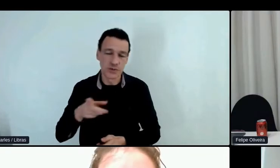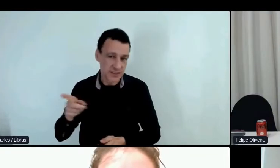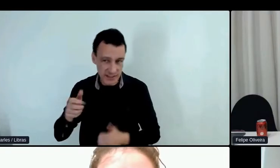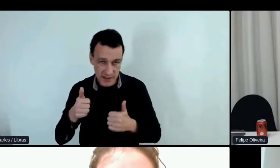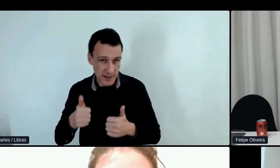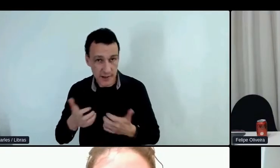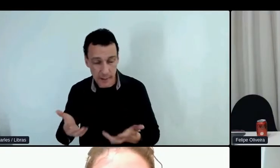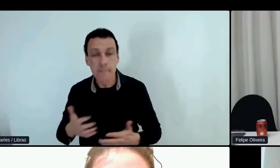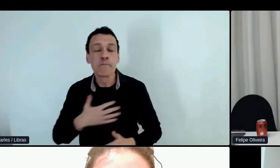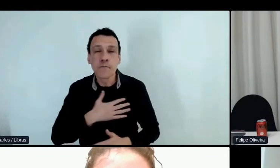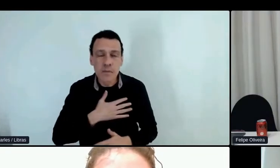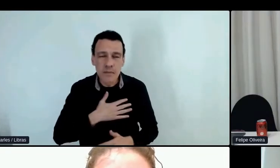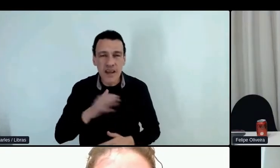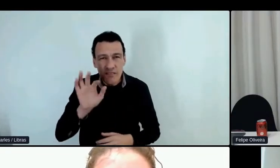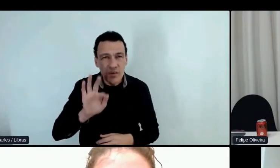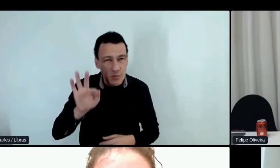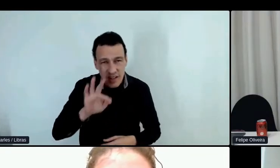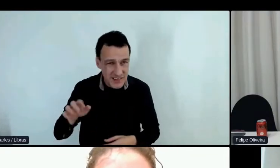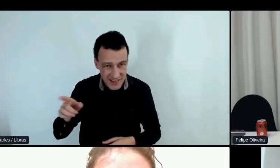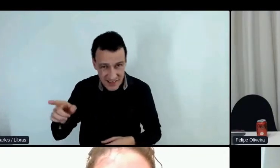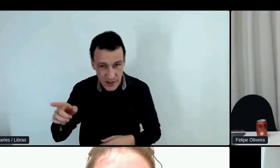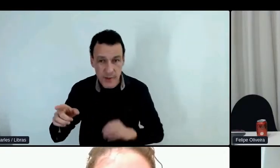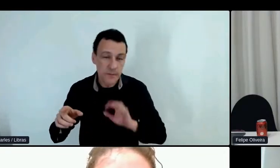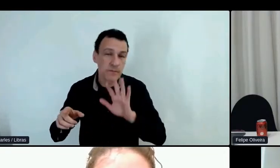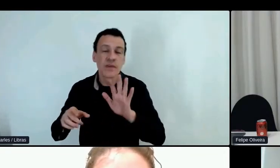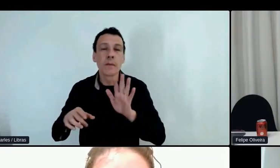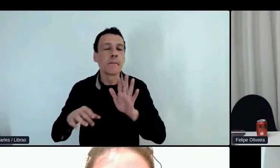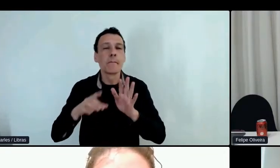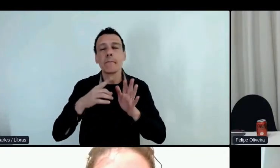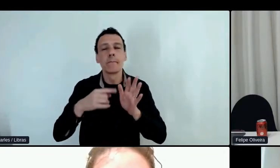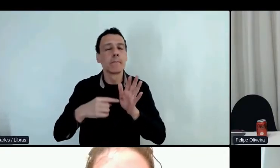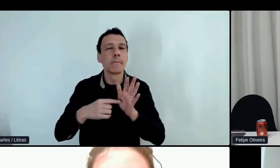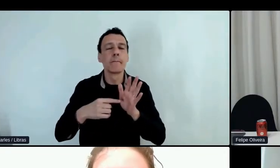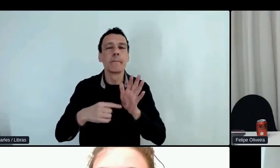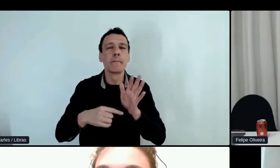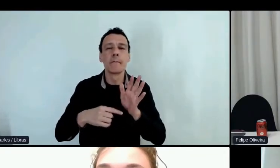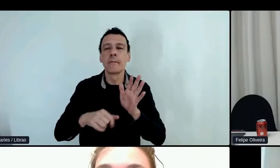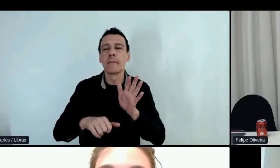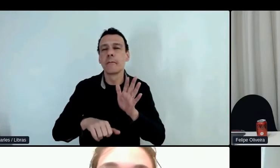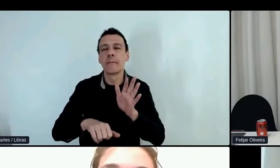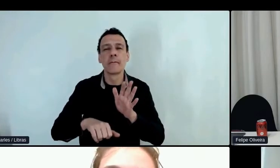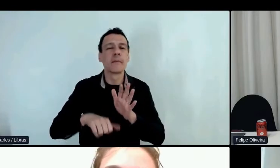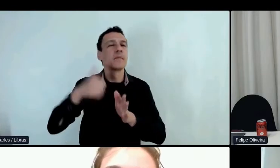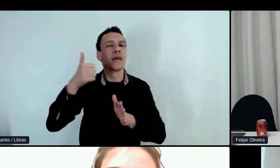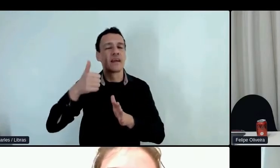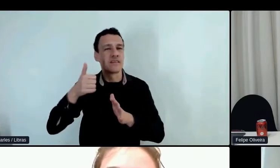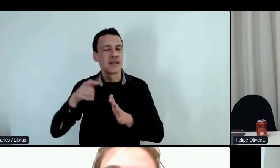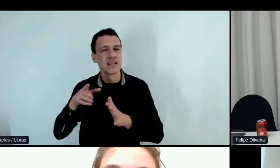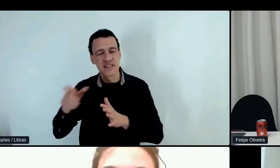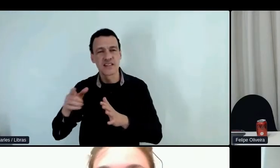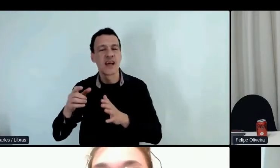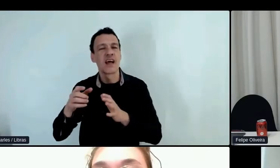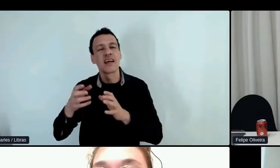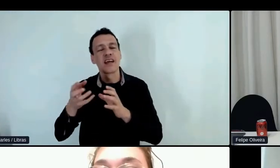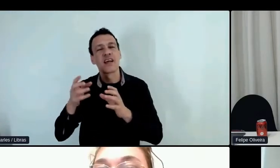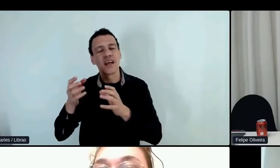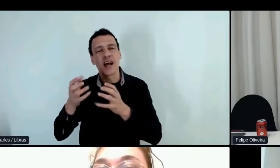Não tem. Nossa, eu me apaixonei, então, assim, completamente pela área de inclusão